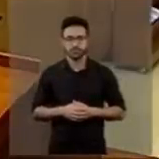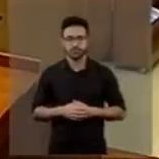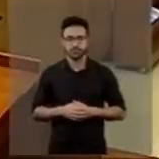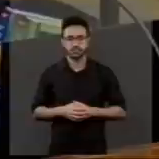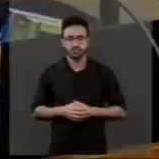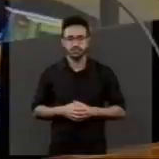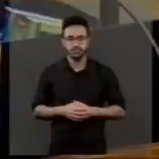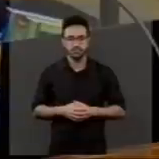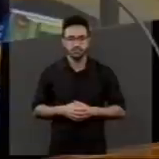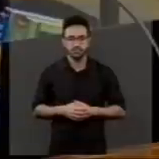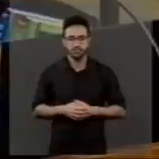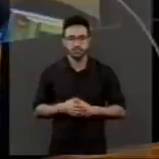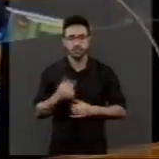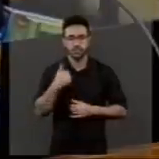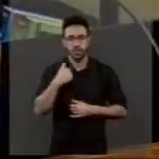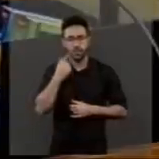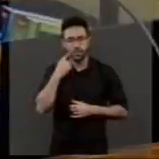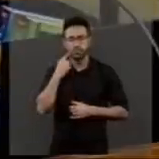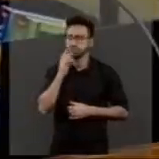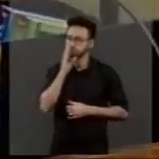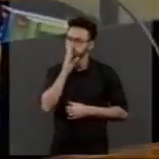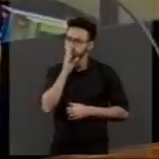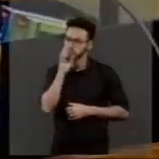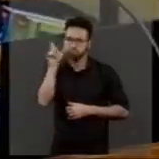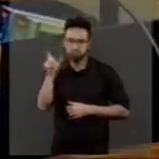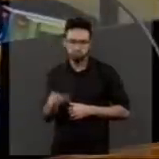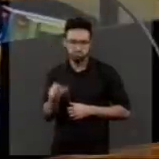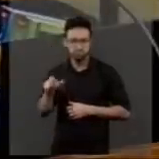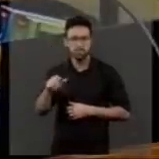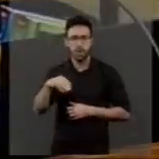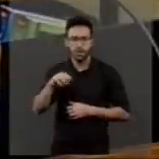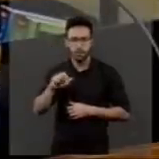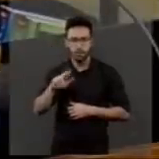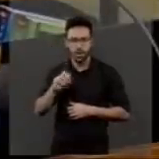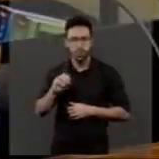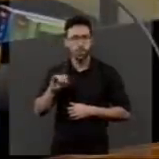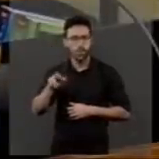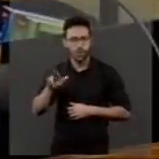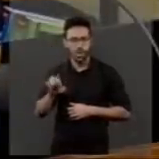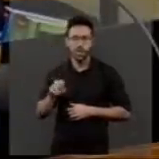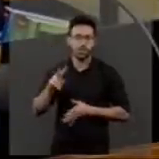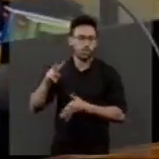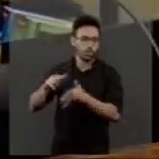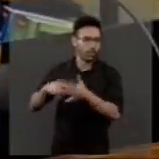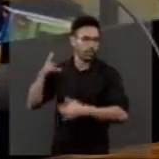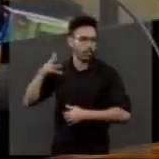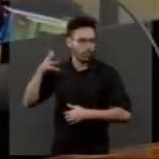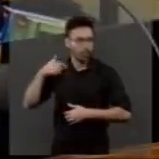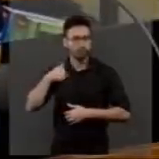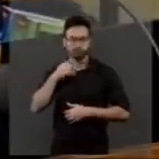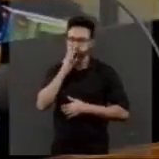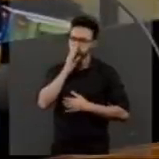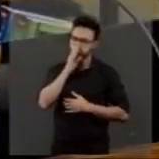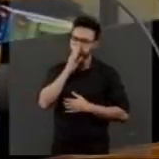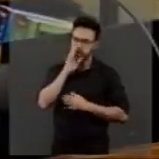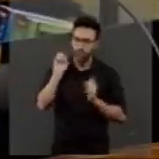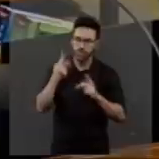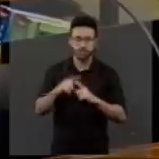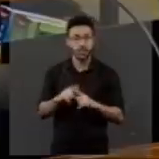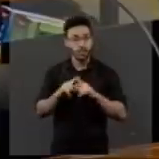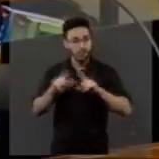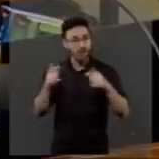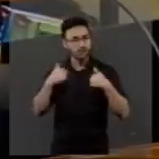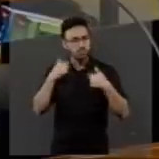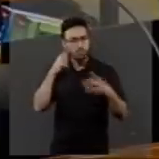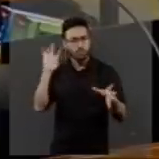Eu estou acompanhando o voto do ministro Marco Aurélio, na ocasião que for votar, e concordo com o mérito. Mas eu claramente